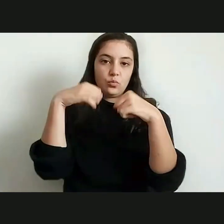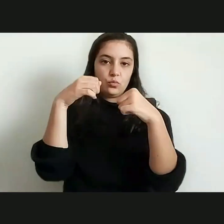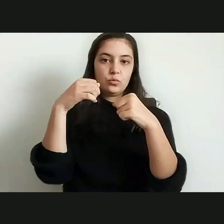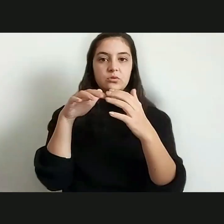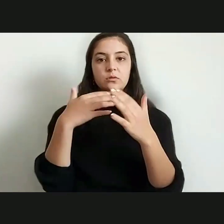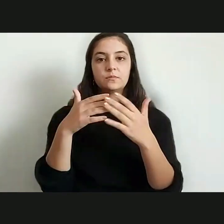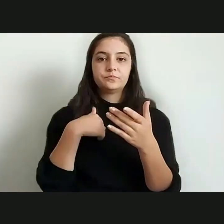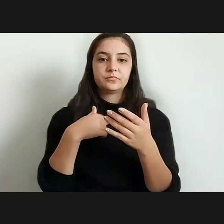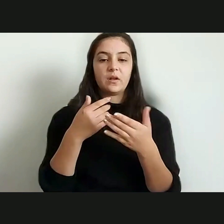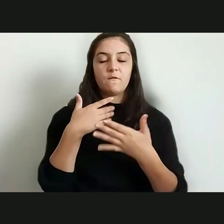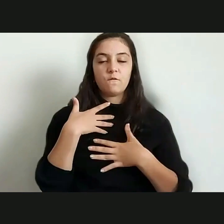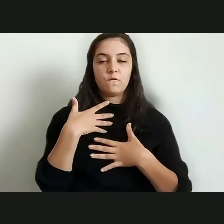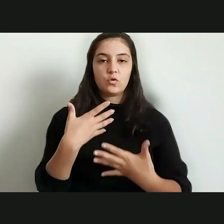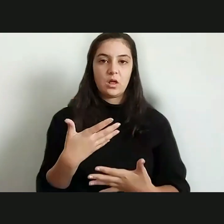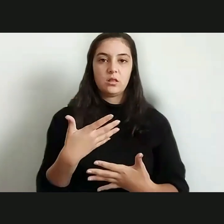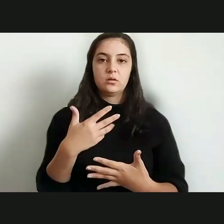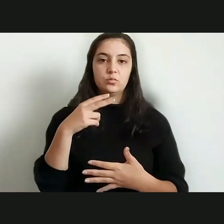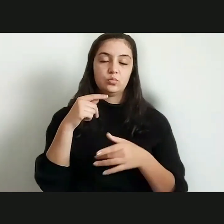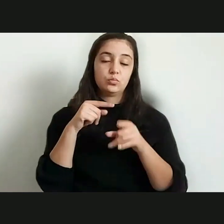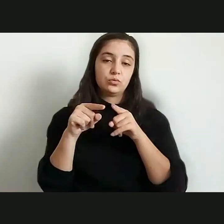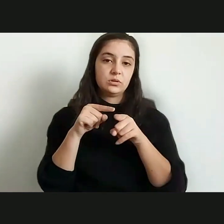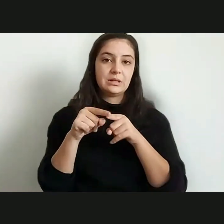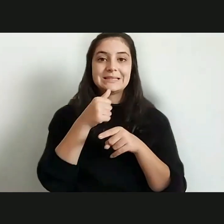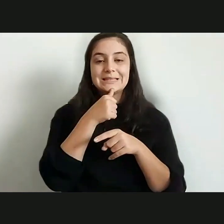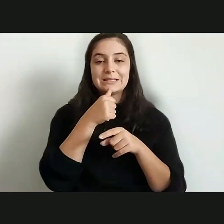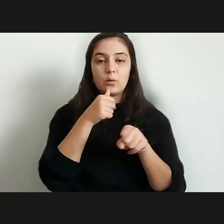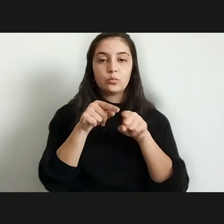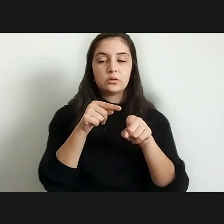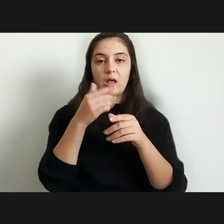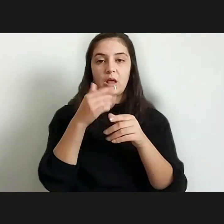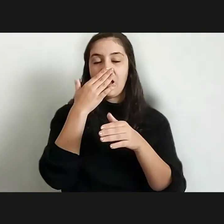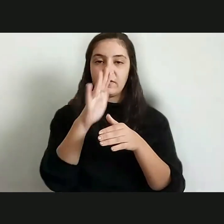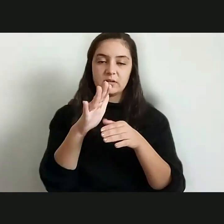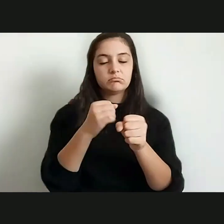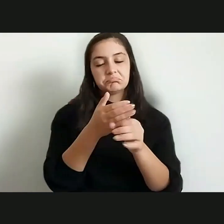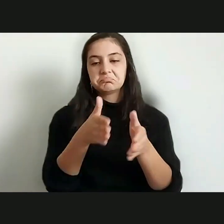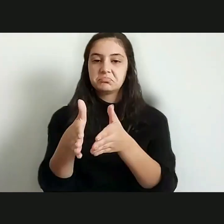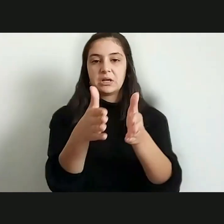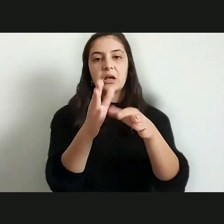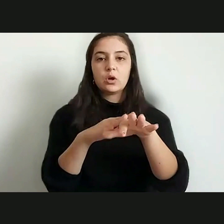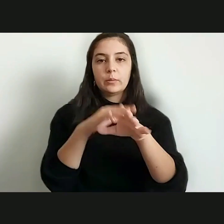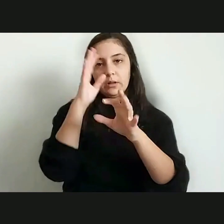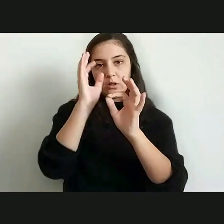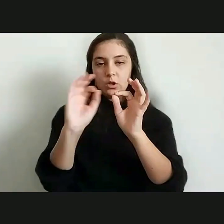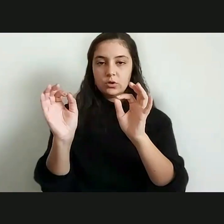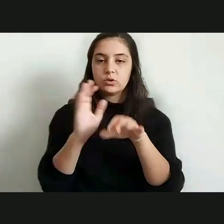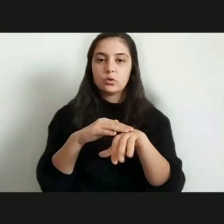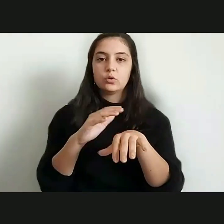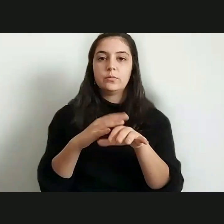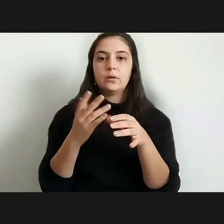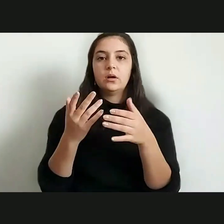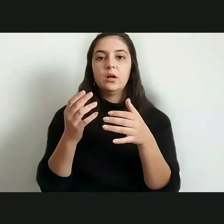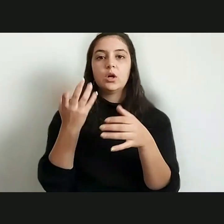da vontade política e, portanto, dependem de uma decisão política de avancemos neste caminho, porque isso faz sentido, porque precisamos de criar uma nova